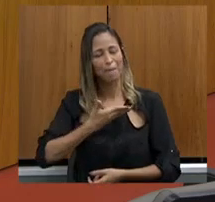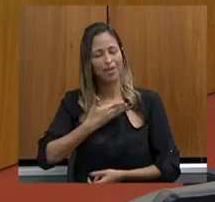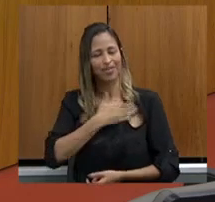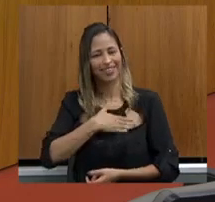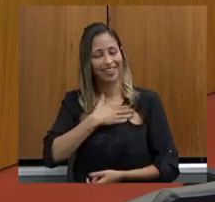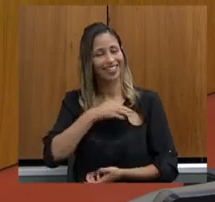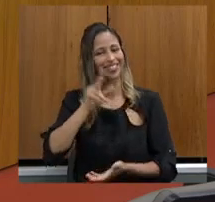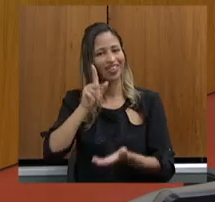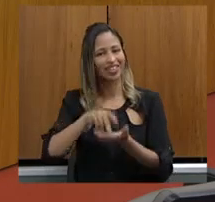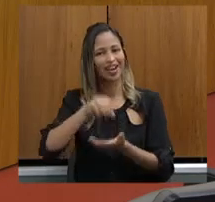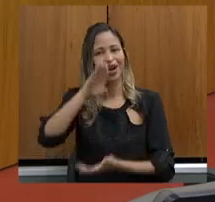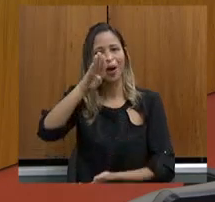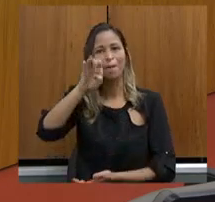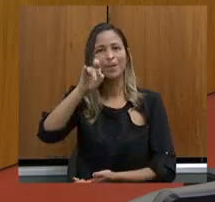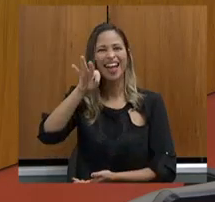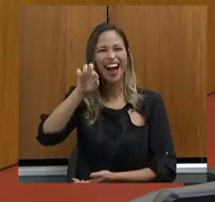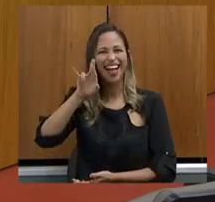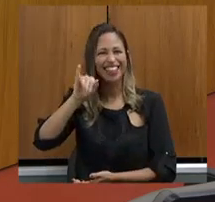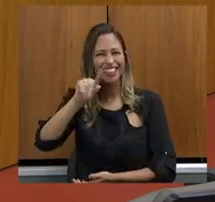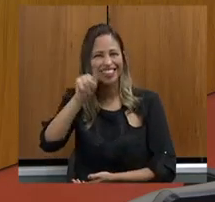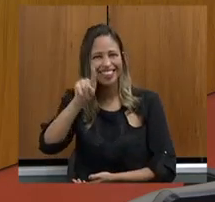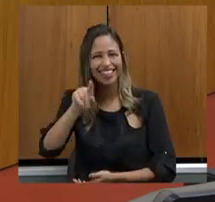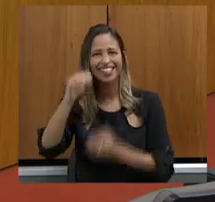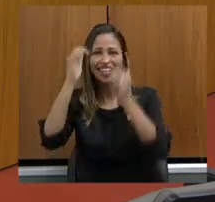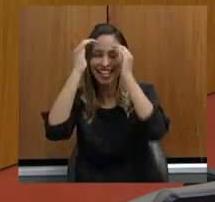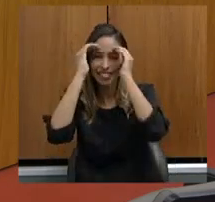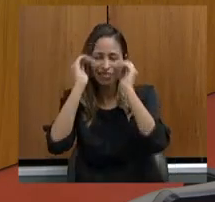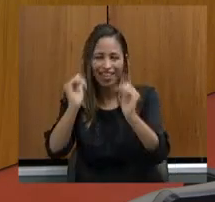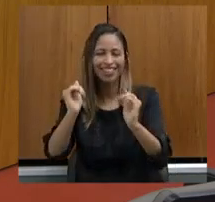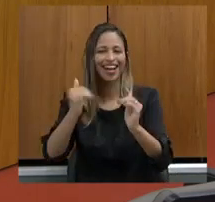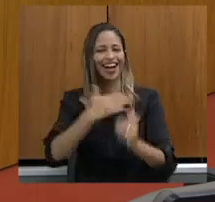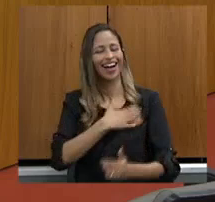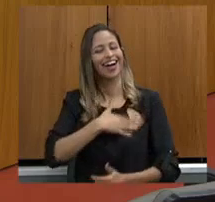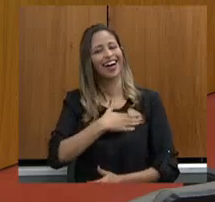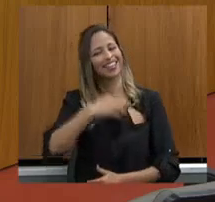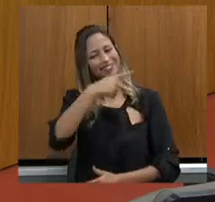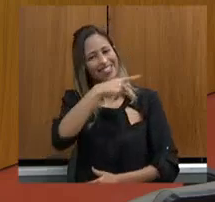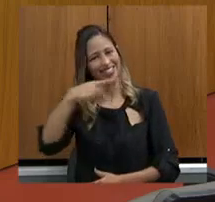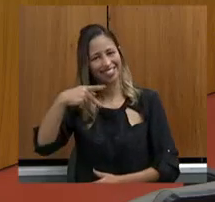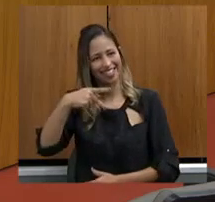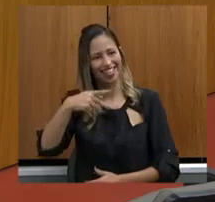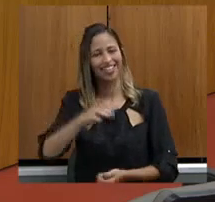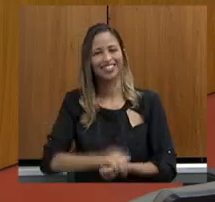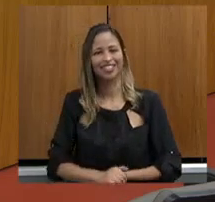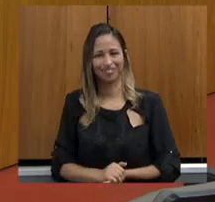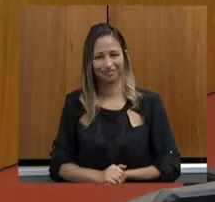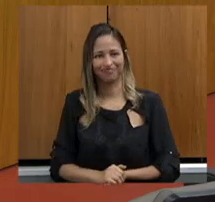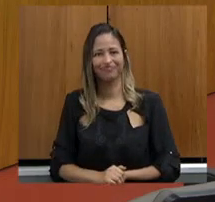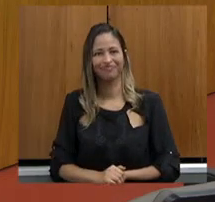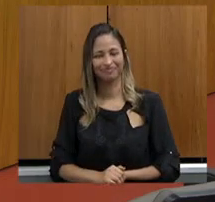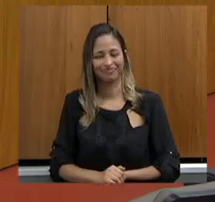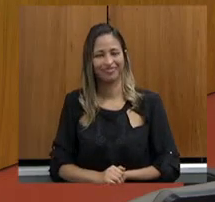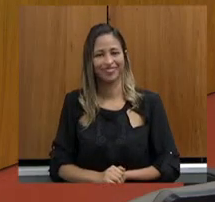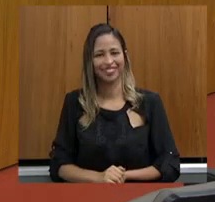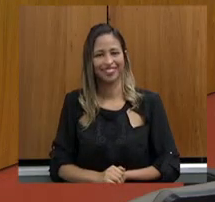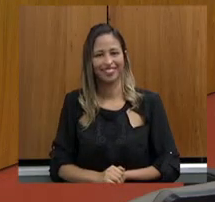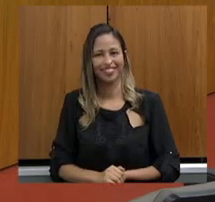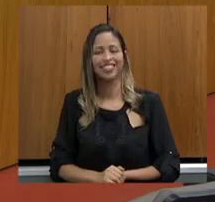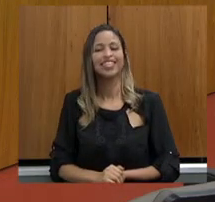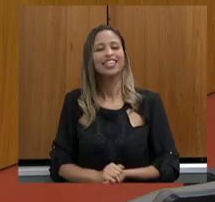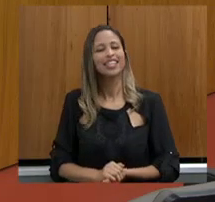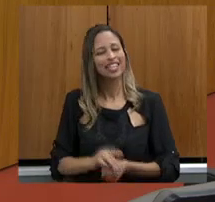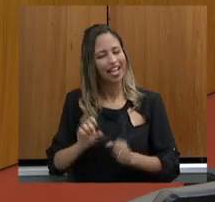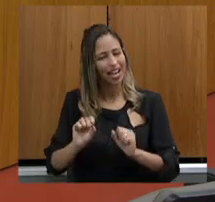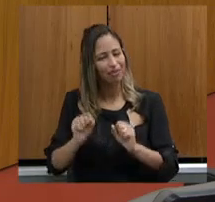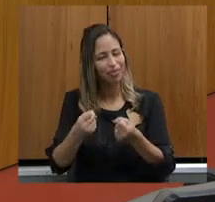querido mesmo Beatriz Cerqueira Nossa respeitada e admirada presidente da Comissão de educação trabalho que ela realiza com